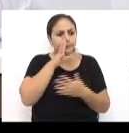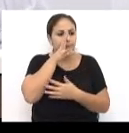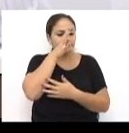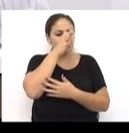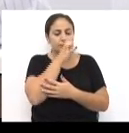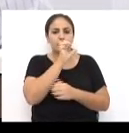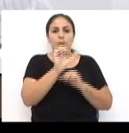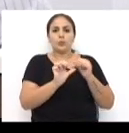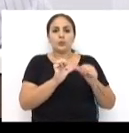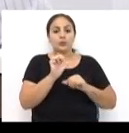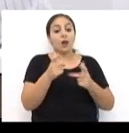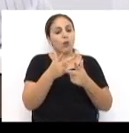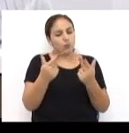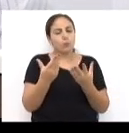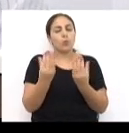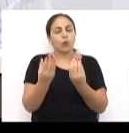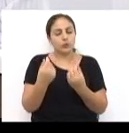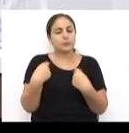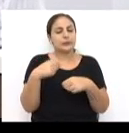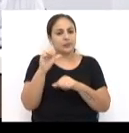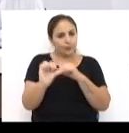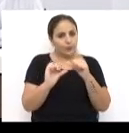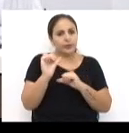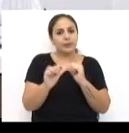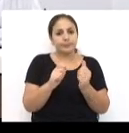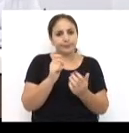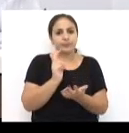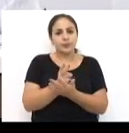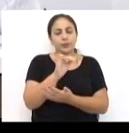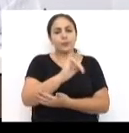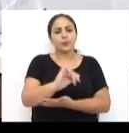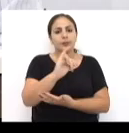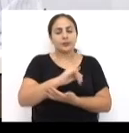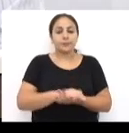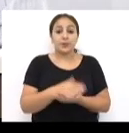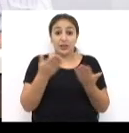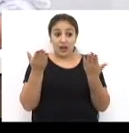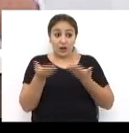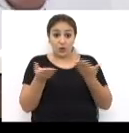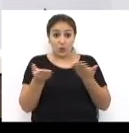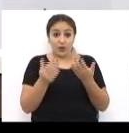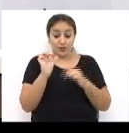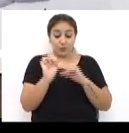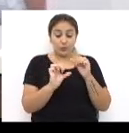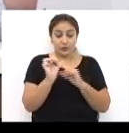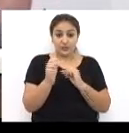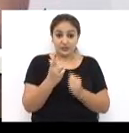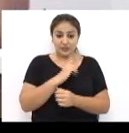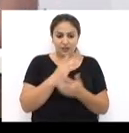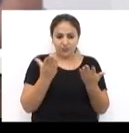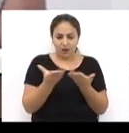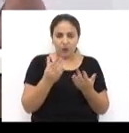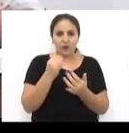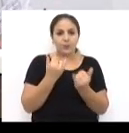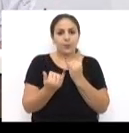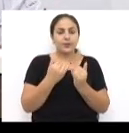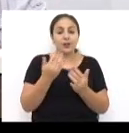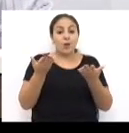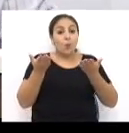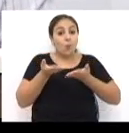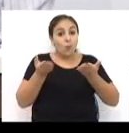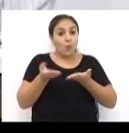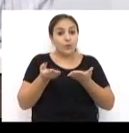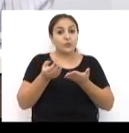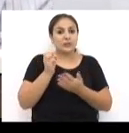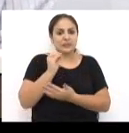mas outras tantas são necessárias. São necessárias e são importantes. Agora, as mudanças que houveram, por exemplo,